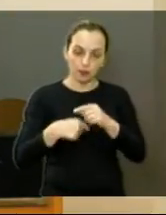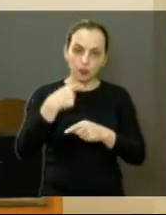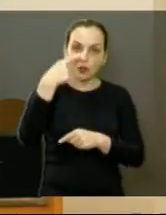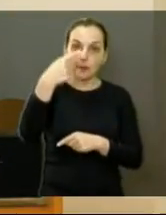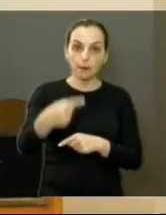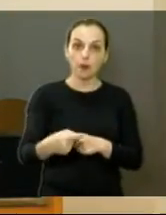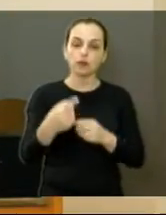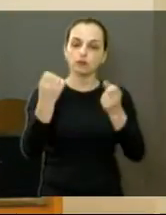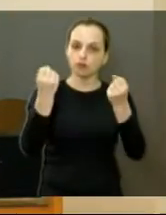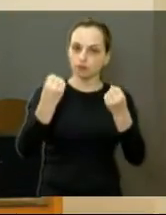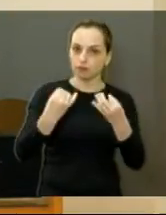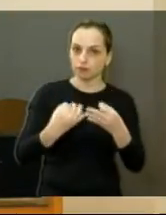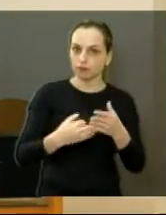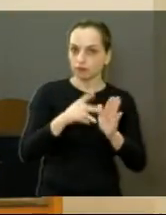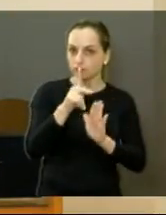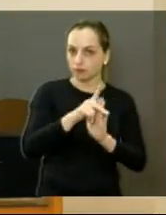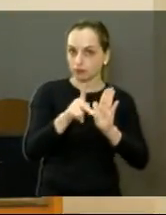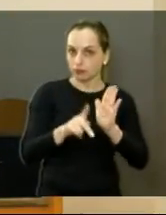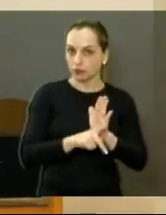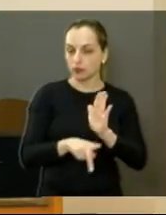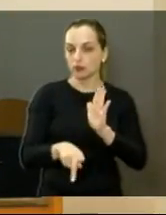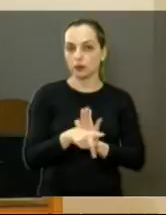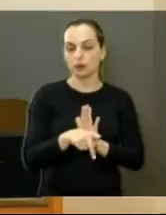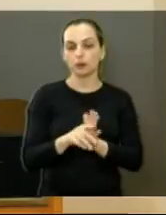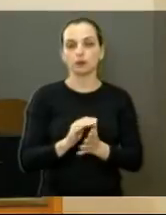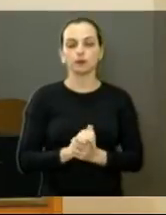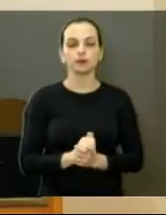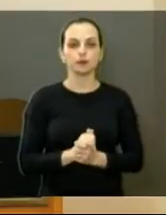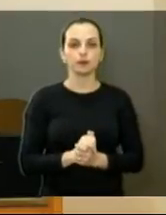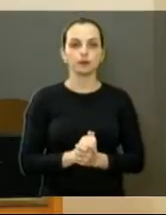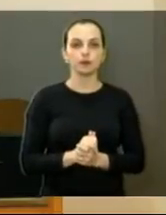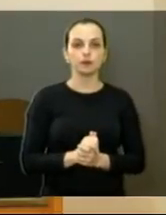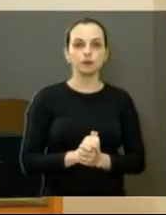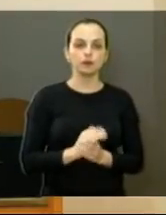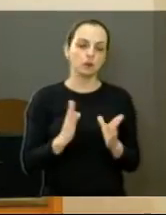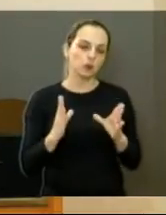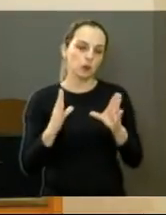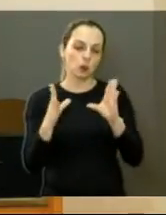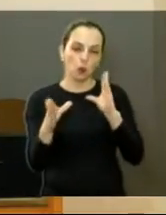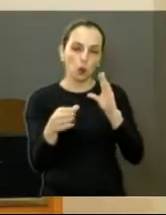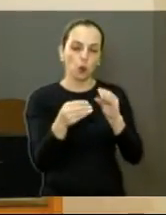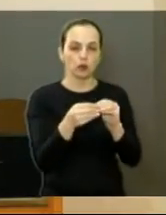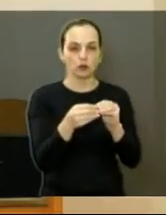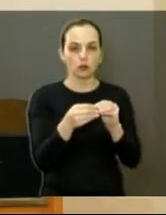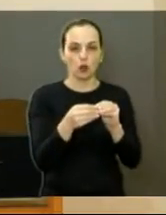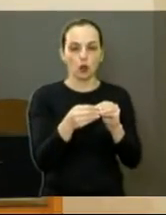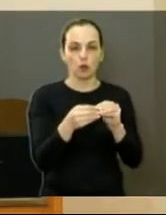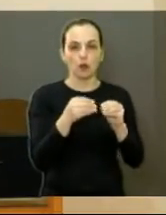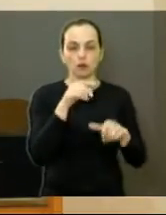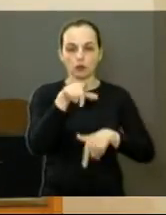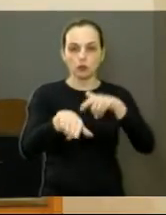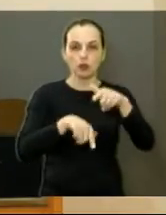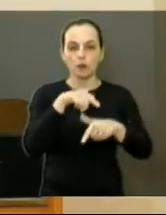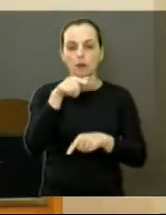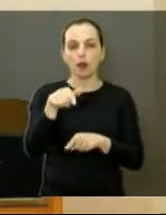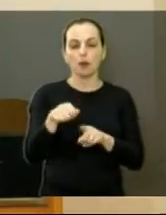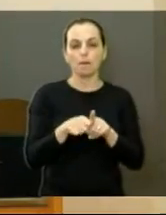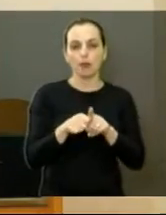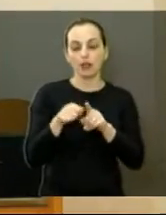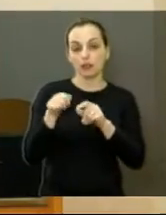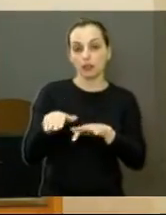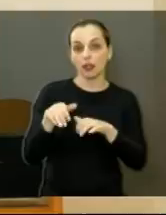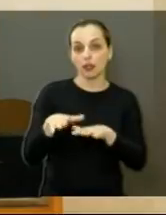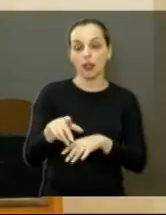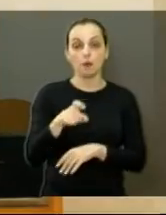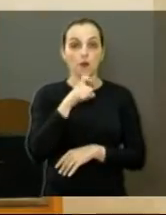sobre o projeto em questão. Rapidamente fazer um resumo aqui das ações do mês Setembro Verde.